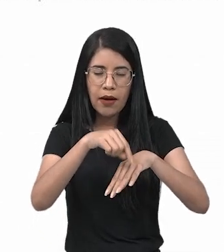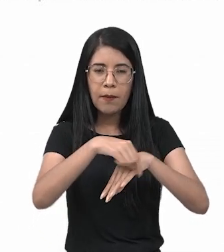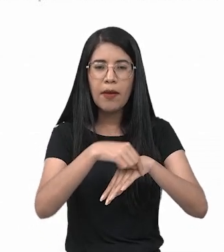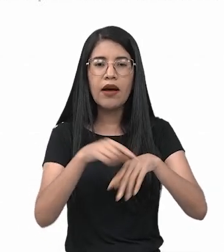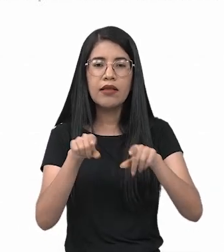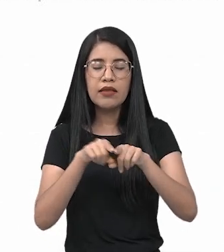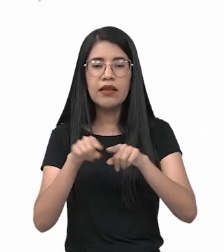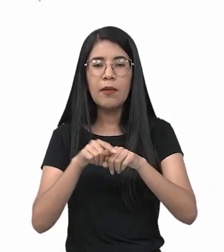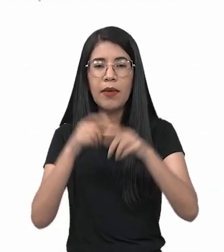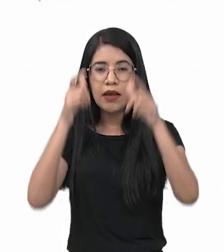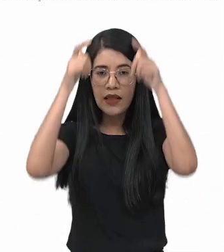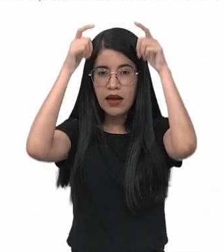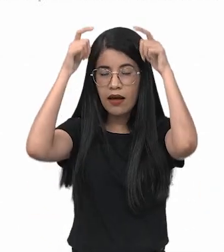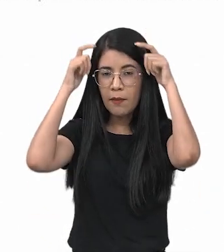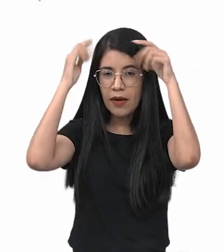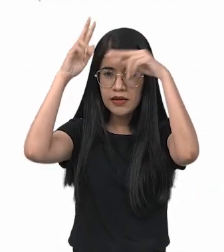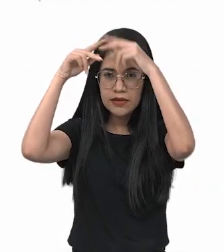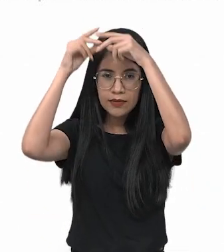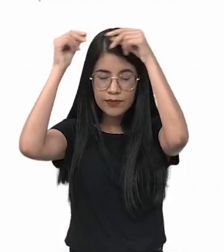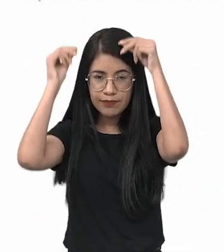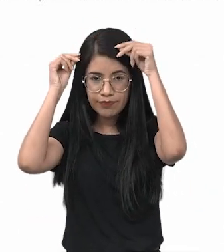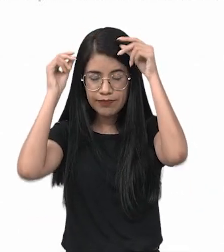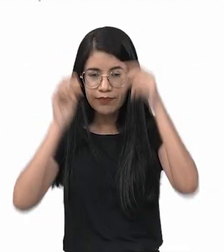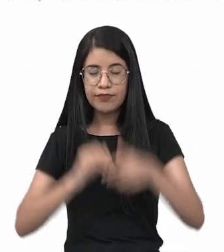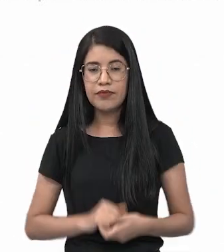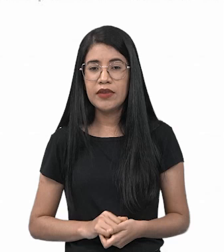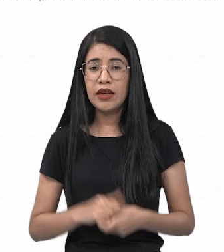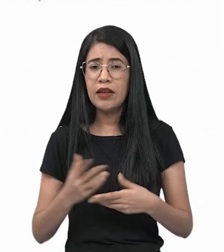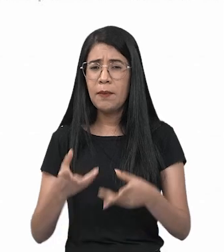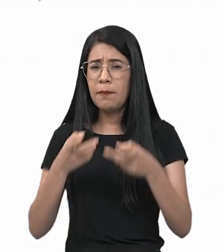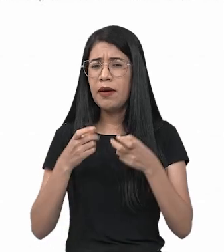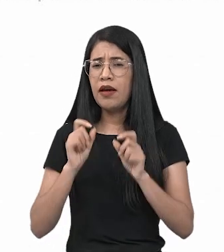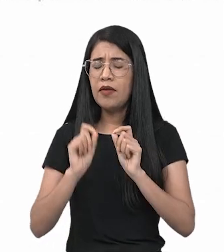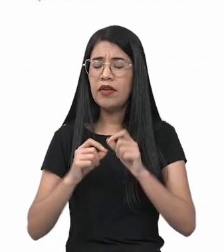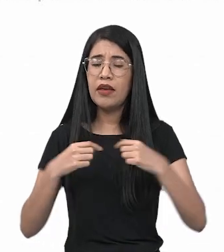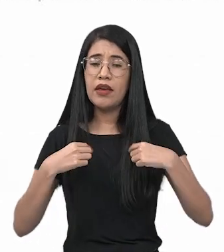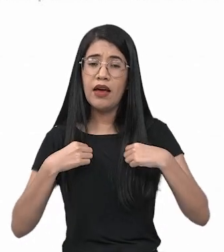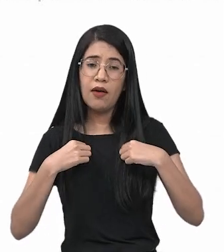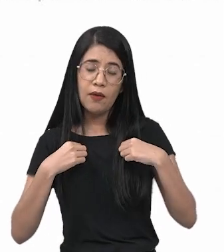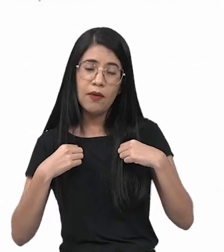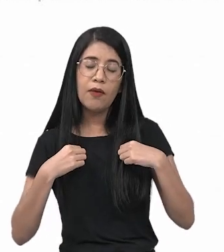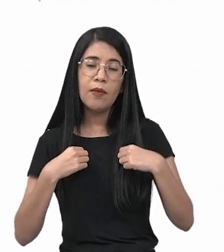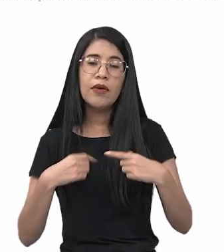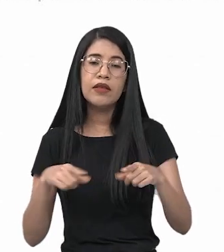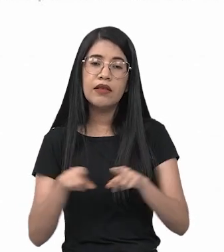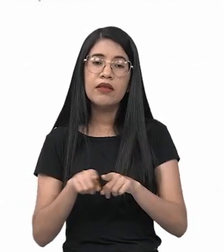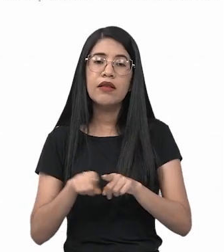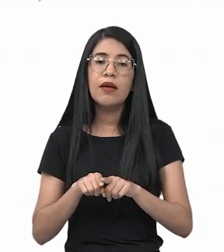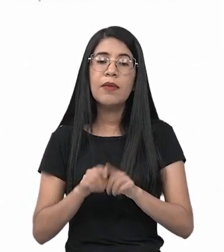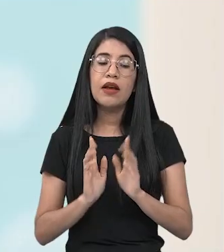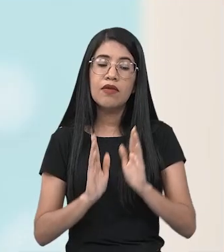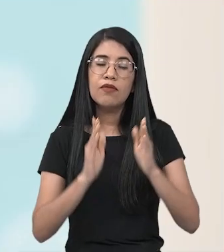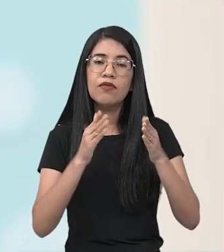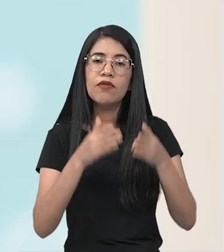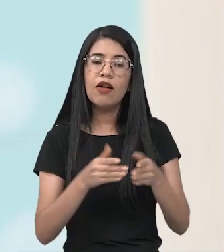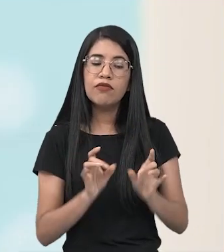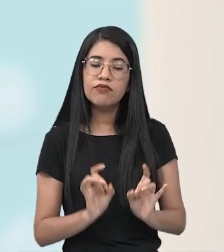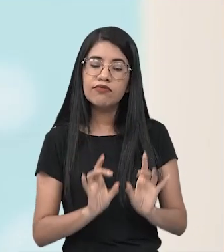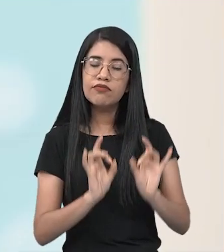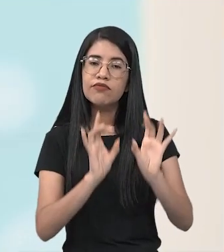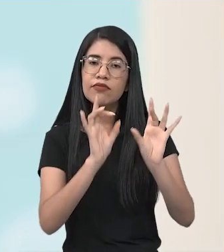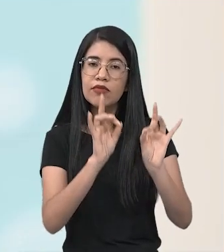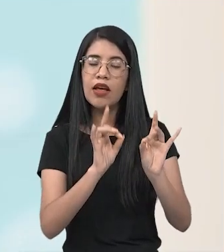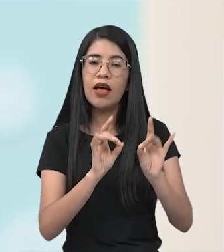na cabeça. Olha que coisa interessante, né? O figurino do Charleston, ele era um figurino especial. As mulheres